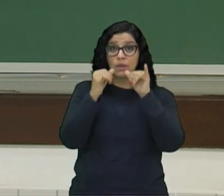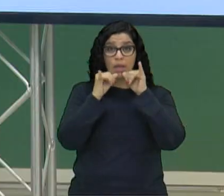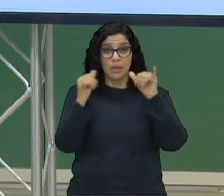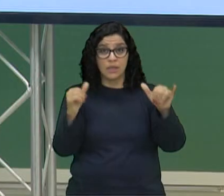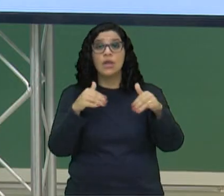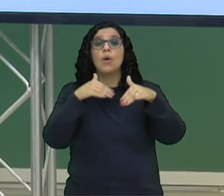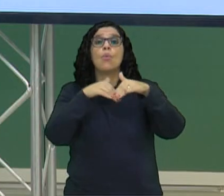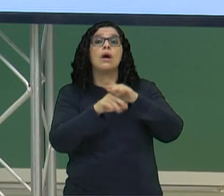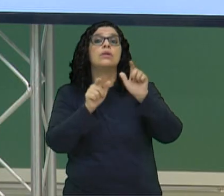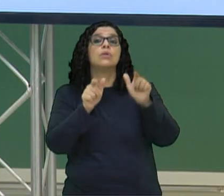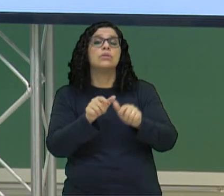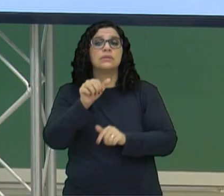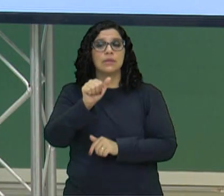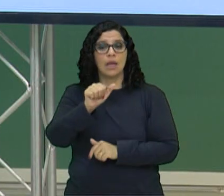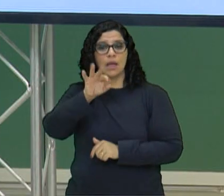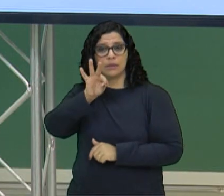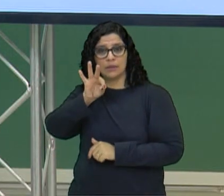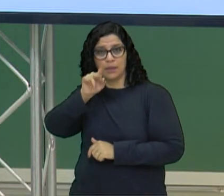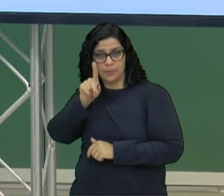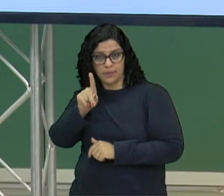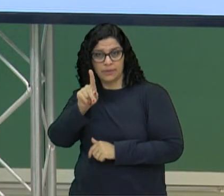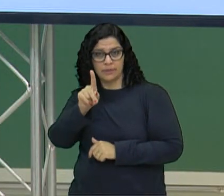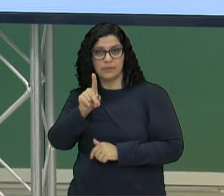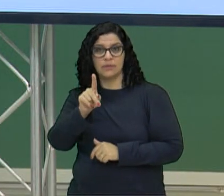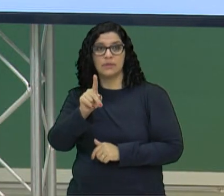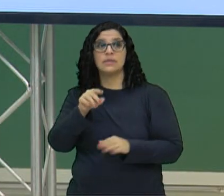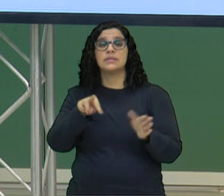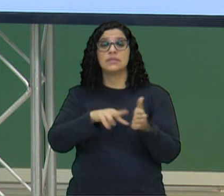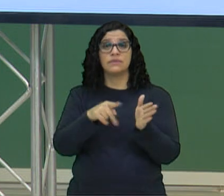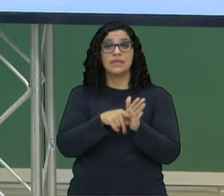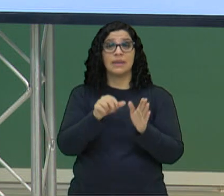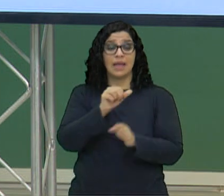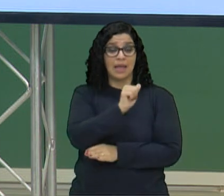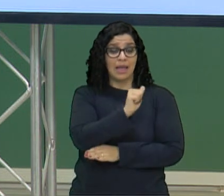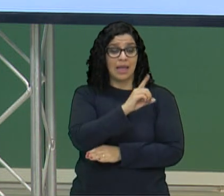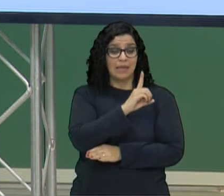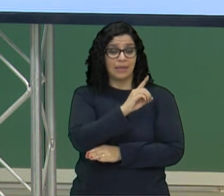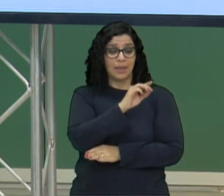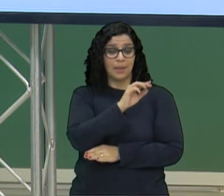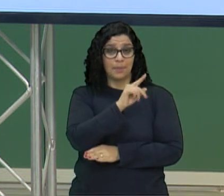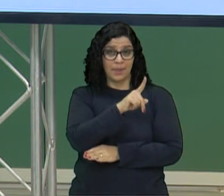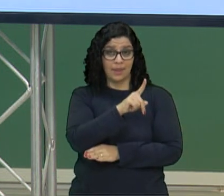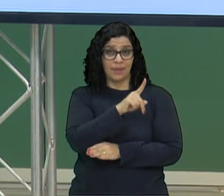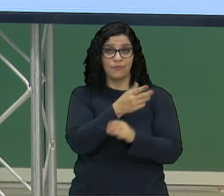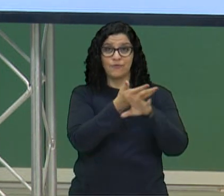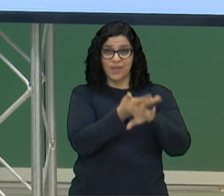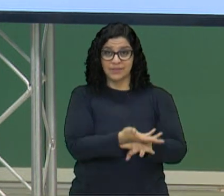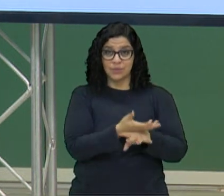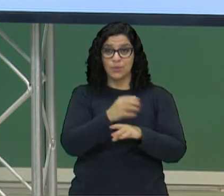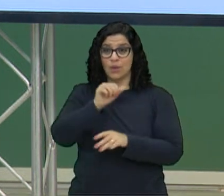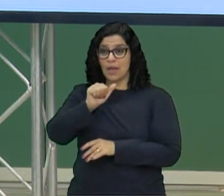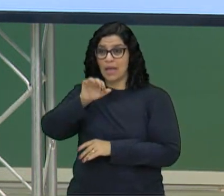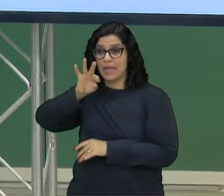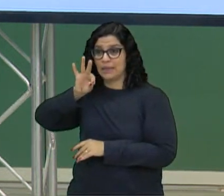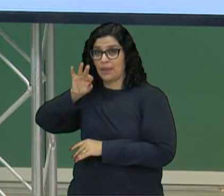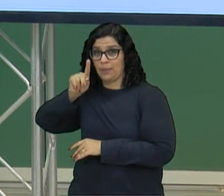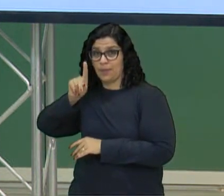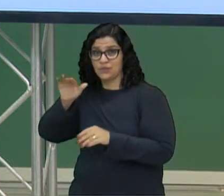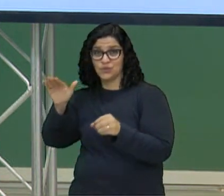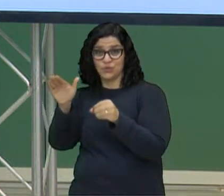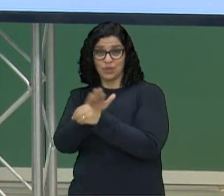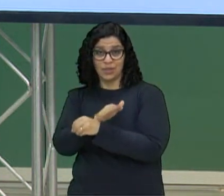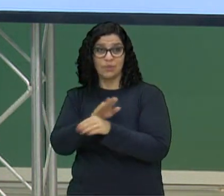quem que guarda? O ATP. ATP carregado, ADP descarregado. Transportadores de hidrogênio. O hidrogênio não